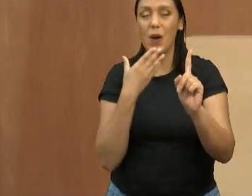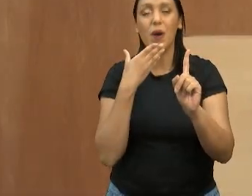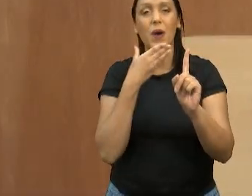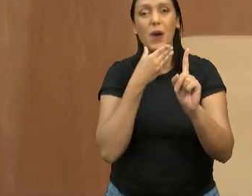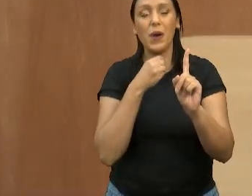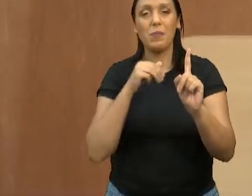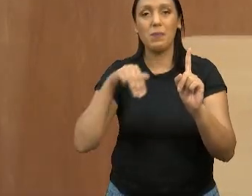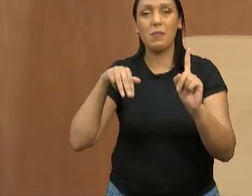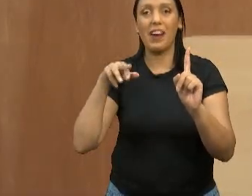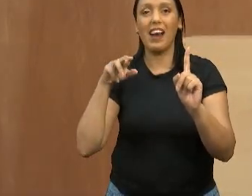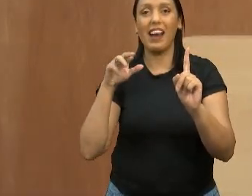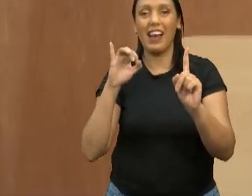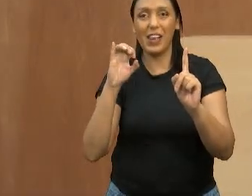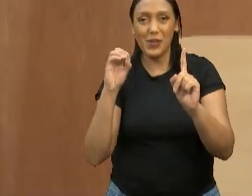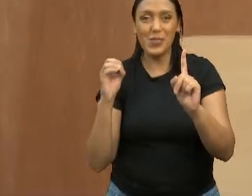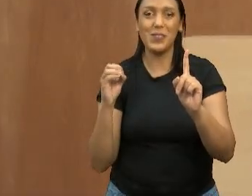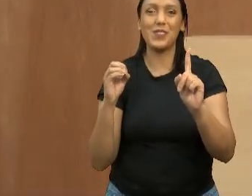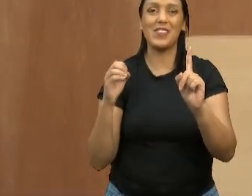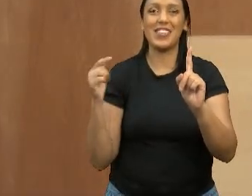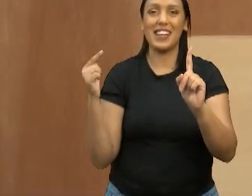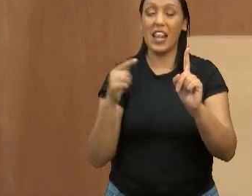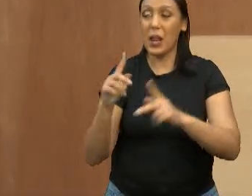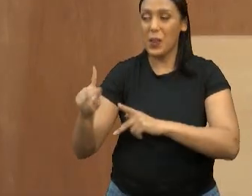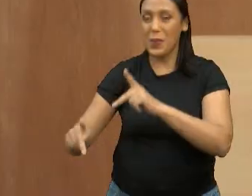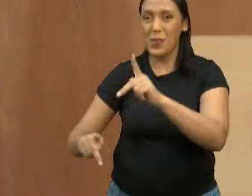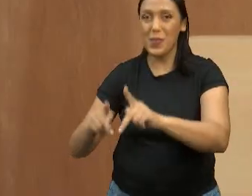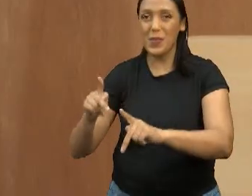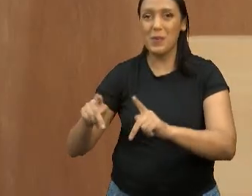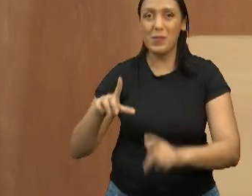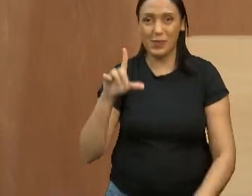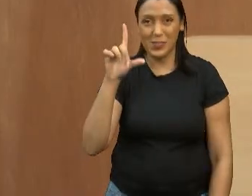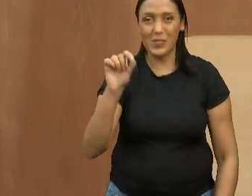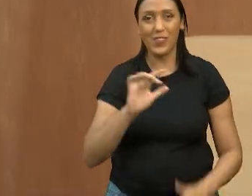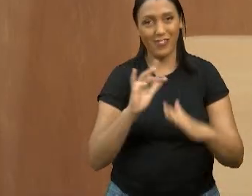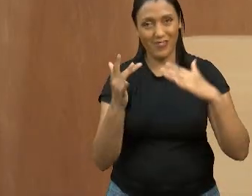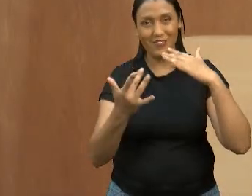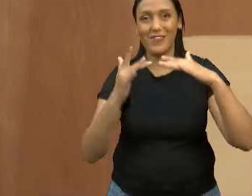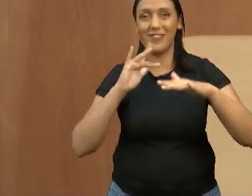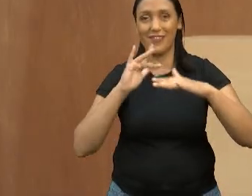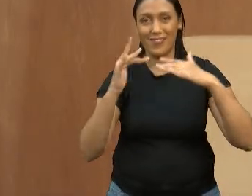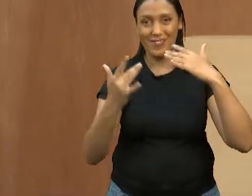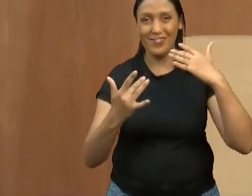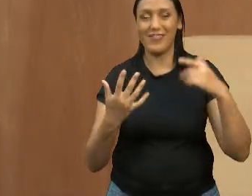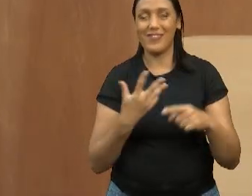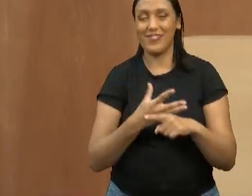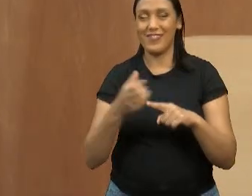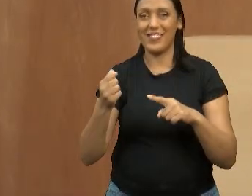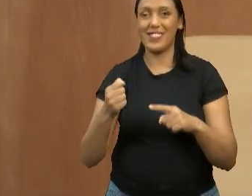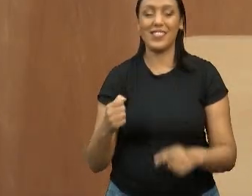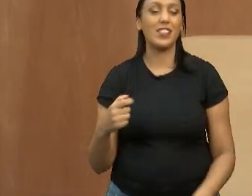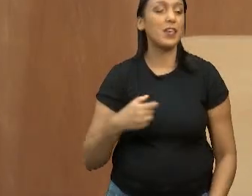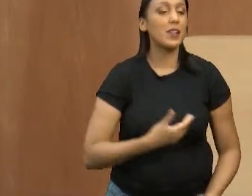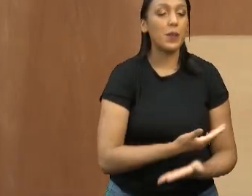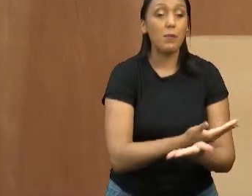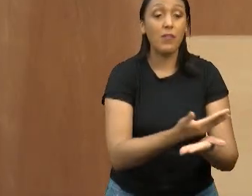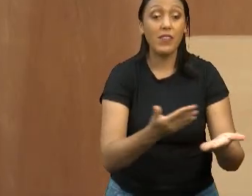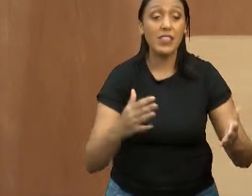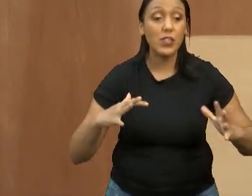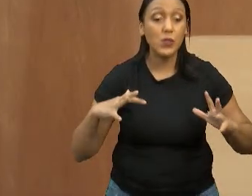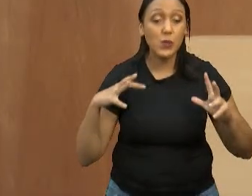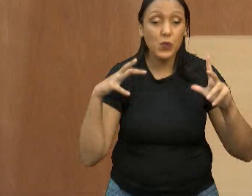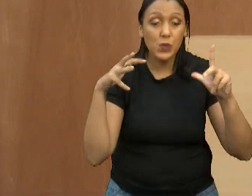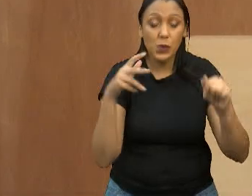vocês são os indicados para o prêmio, são merecedores, são que vibram a arte. Então,